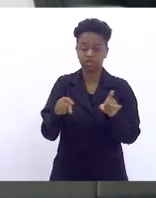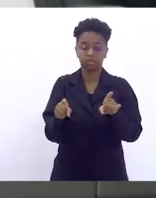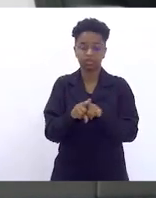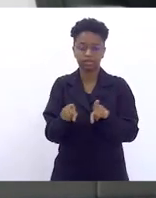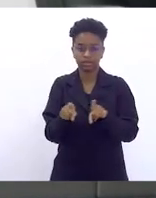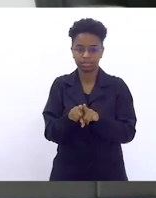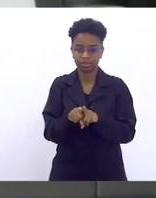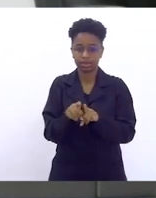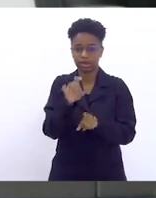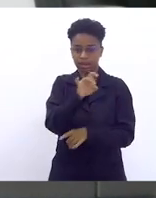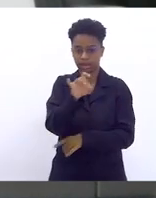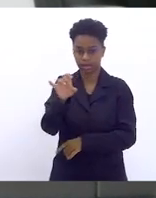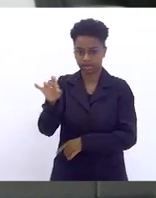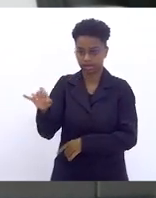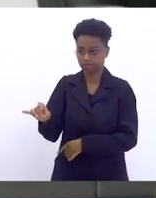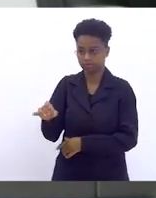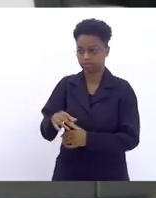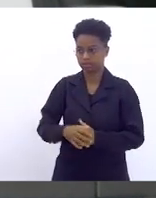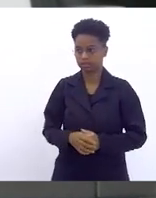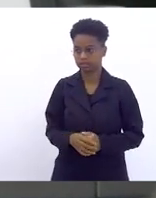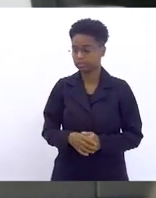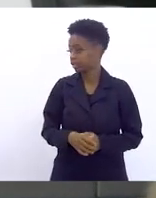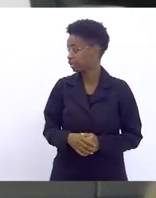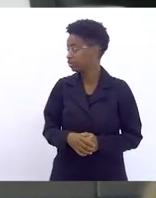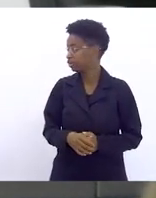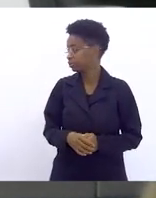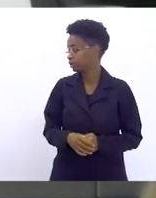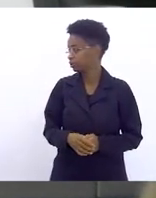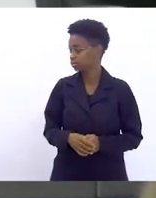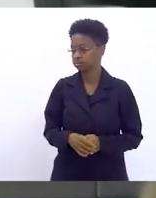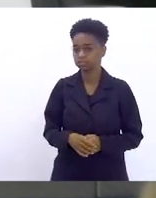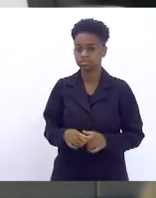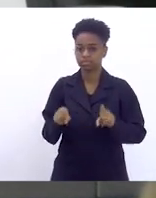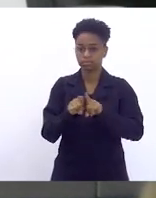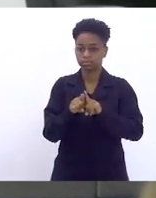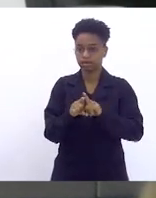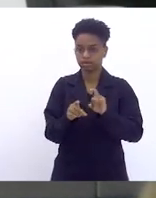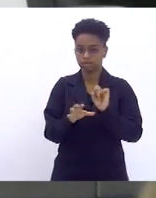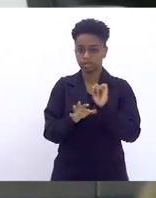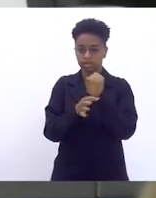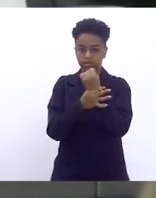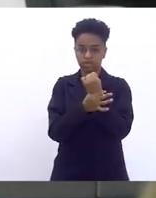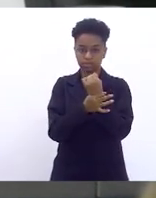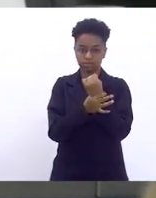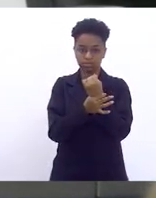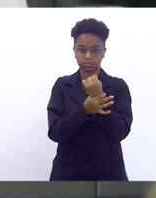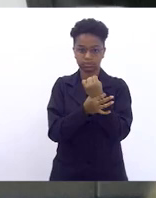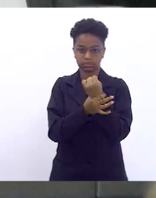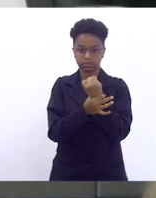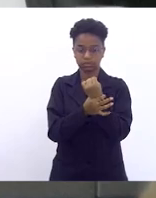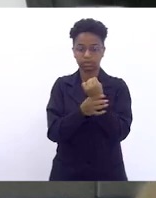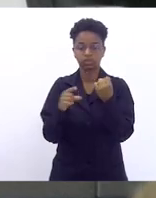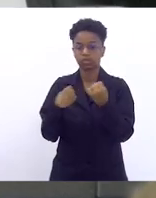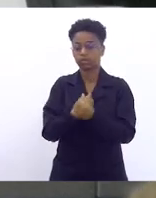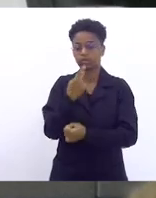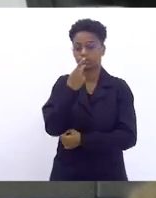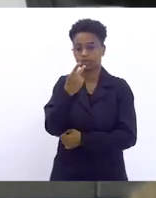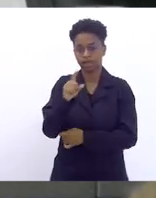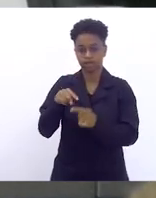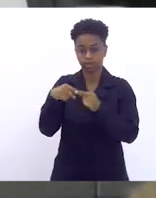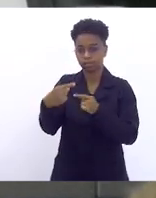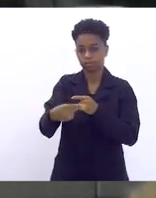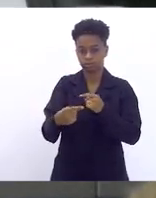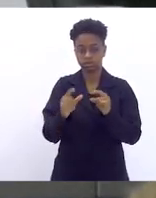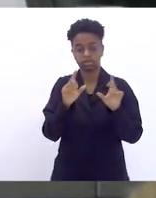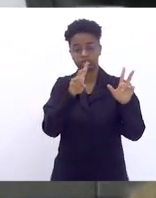de cada devidamente a segurança e nós falarmos aqui a pouco né de que o a